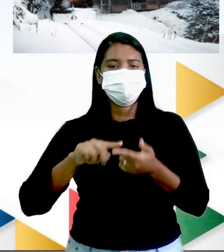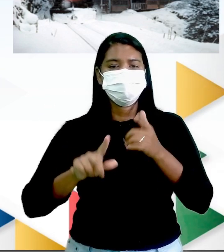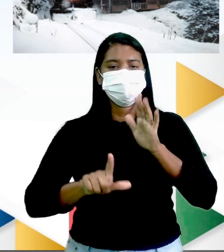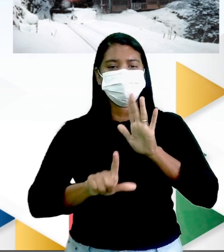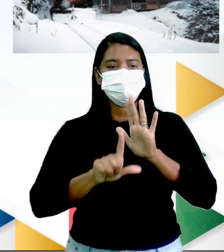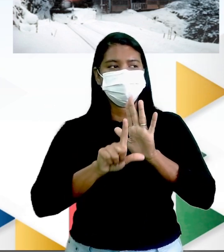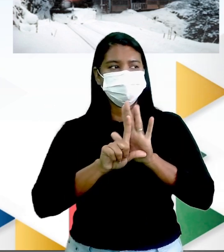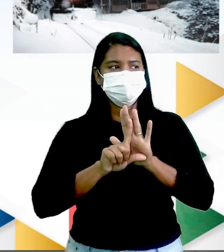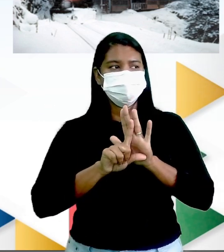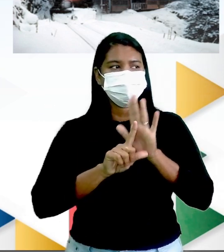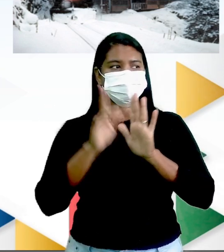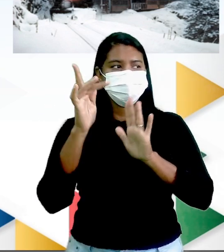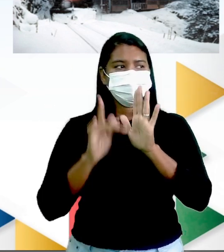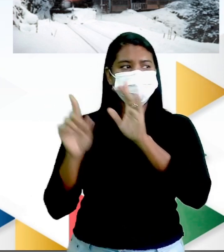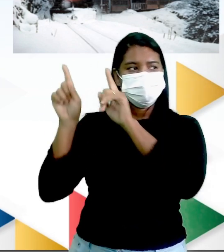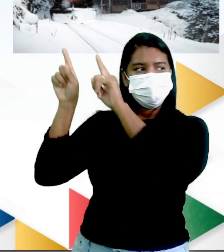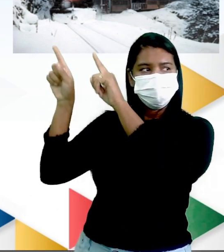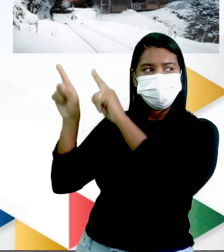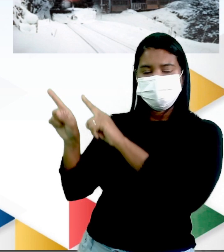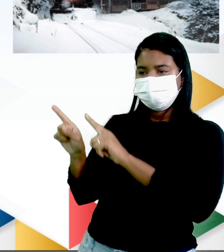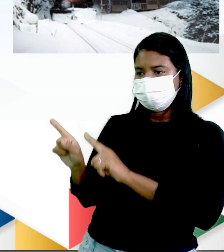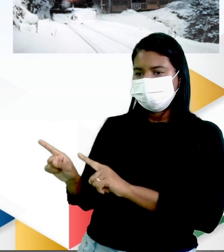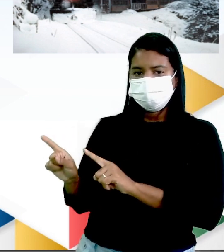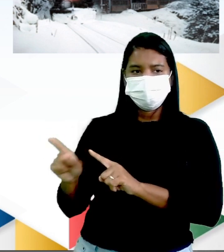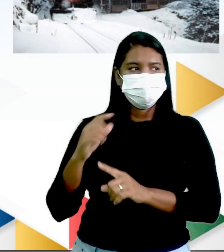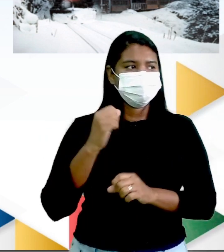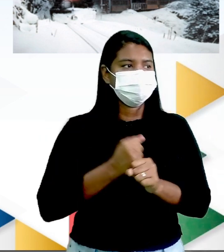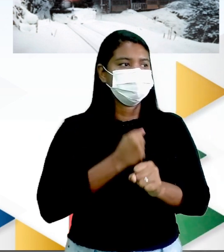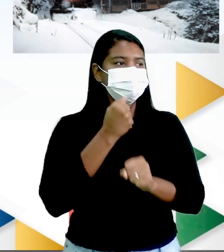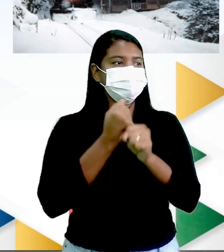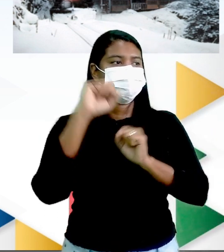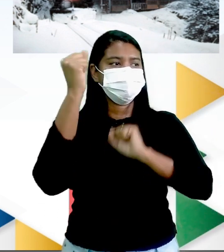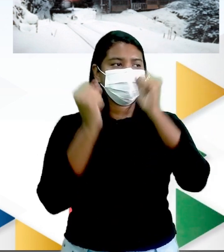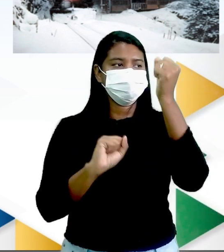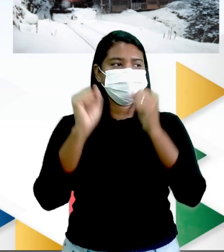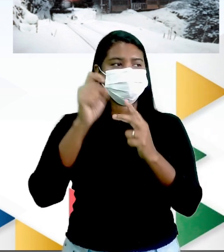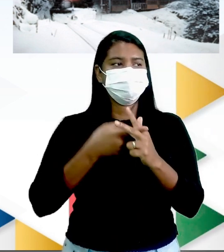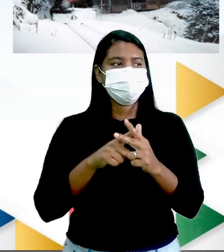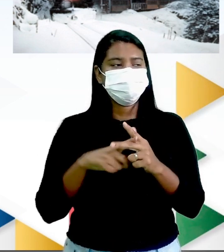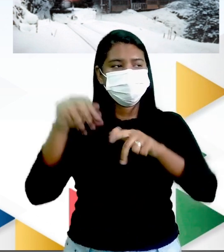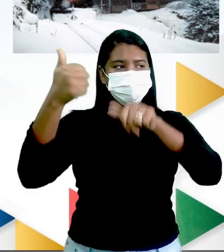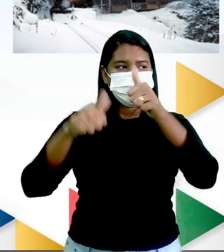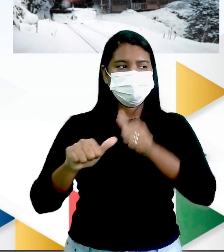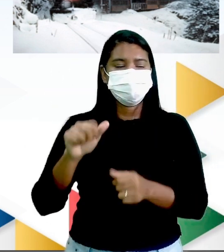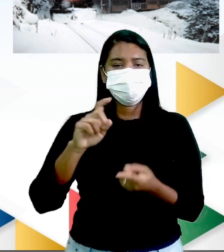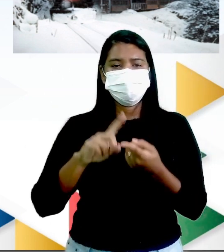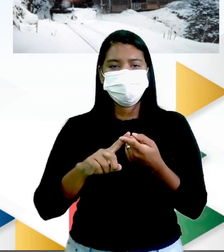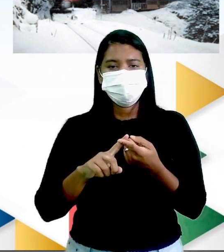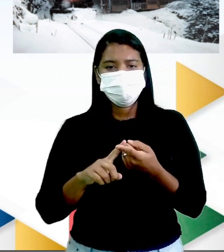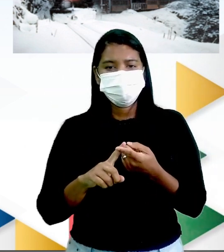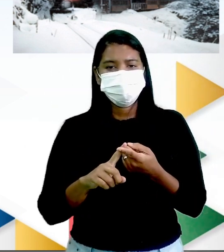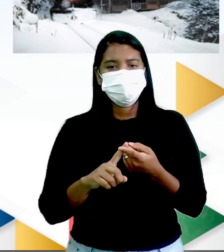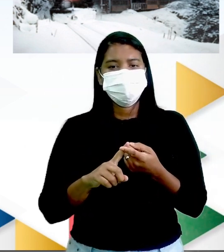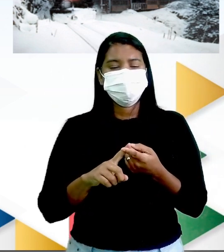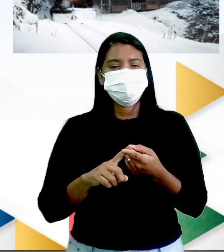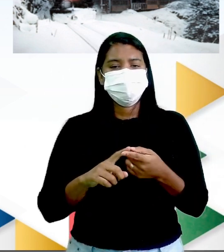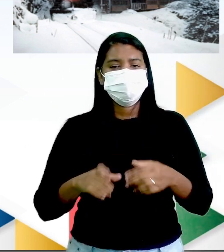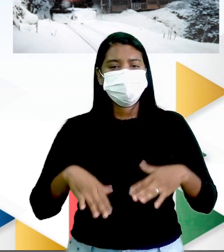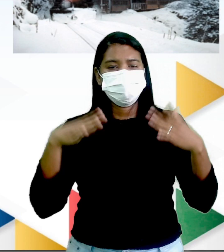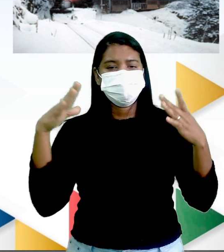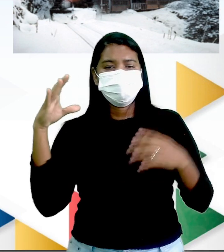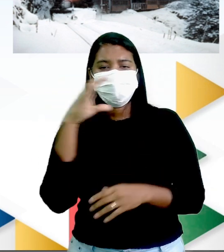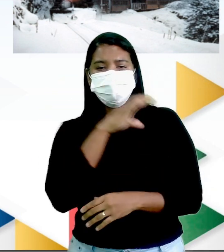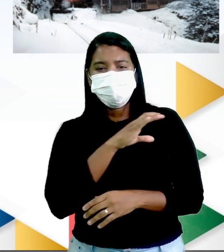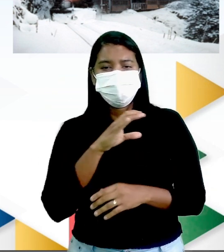leis trabalham diretamente dentro do processo da construção de máquinas, como você pode observar. A fonte de aquecimento, a própria